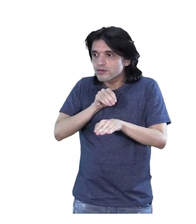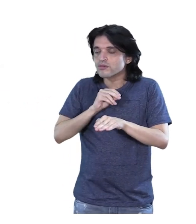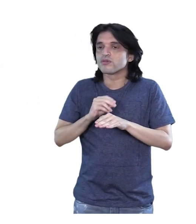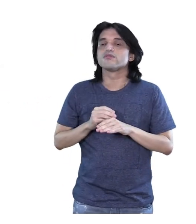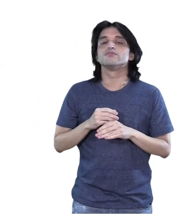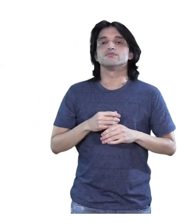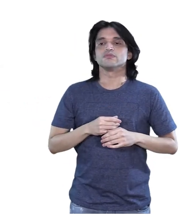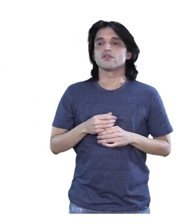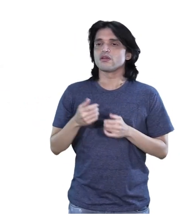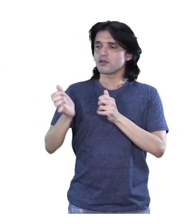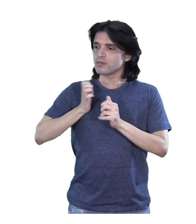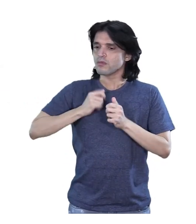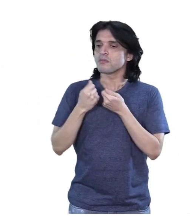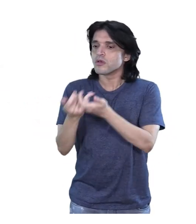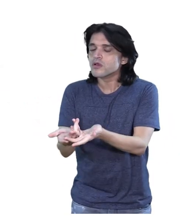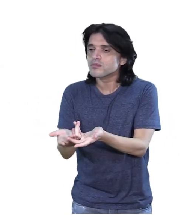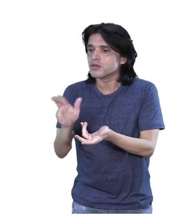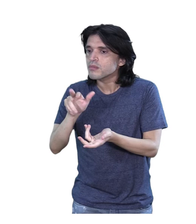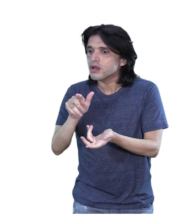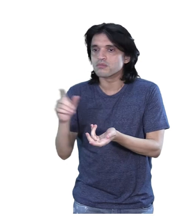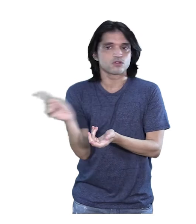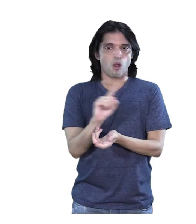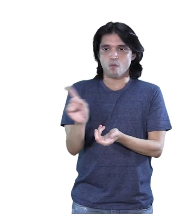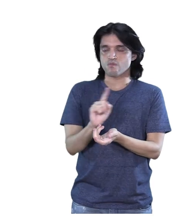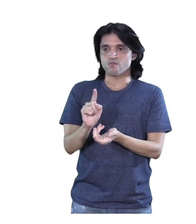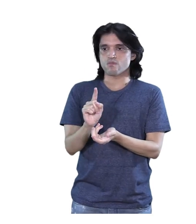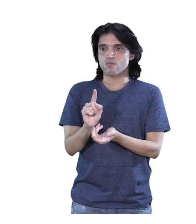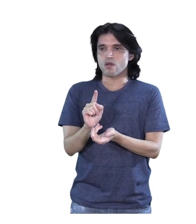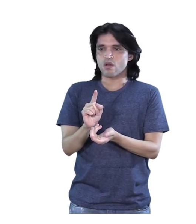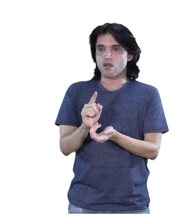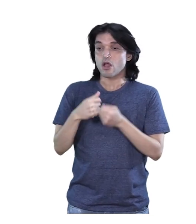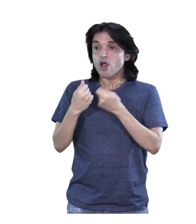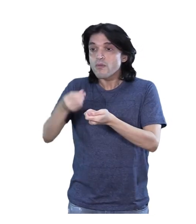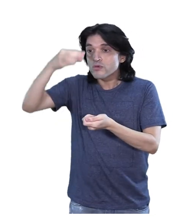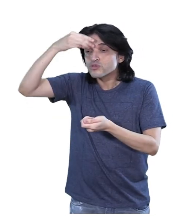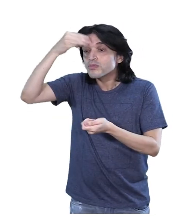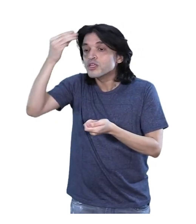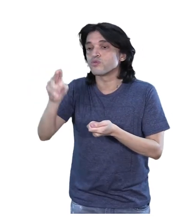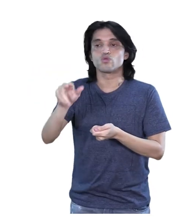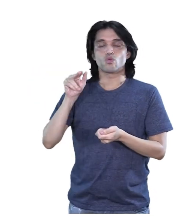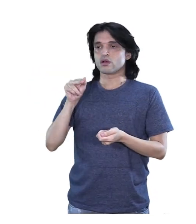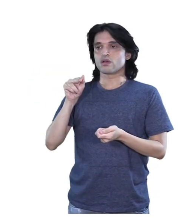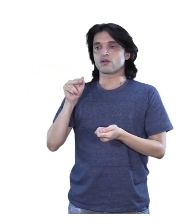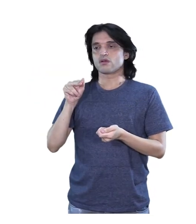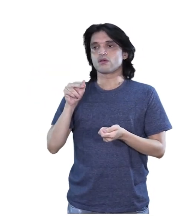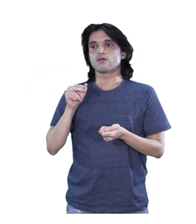meu sobrinho? Jamais. Será paga a conta do alfaiate. Nada aos pobres.